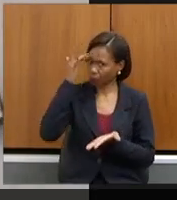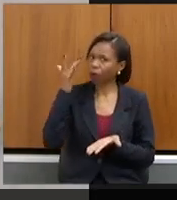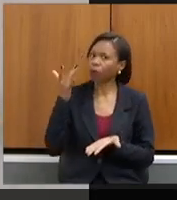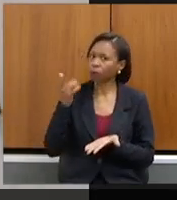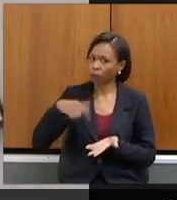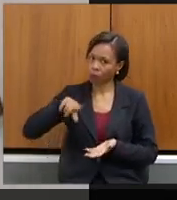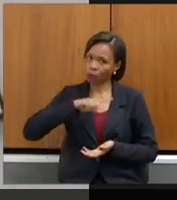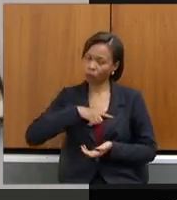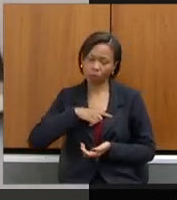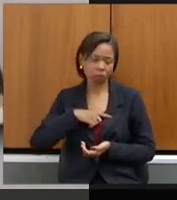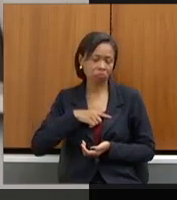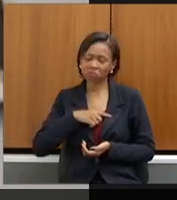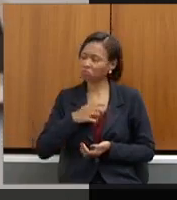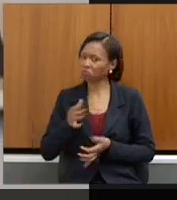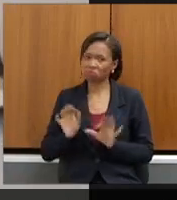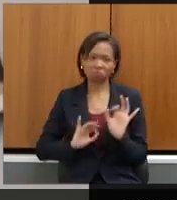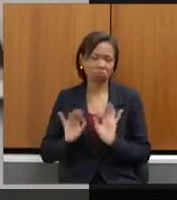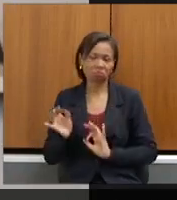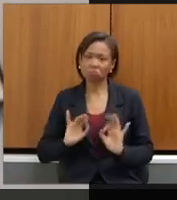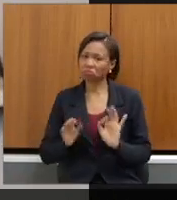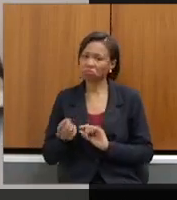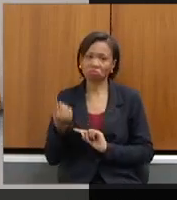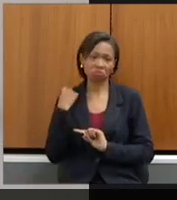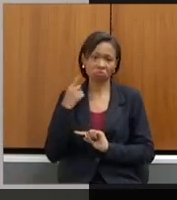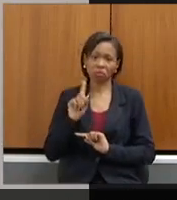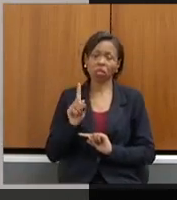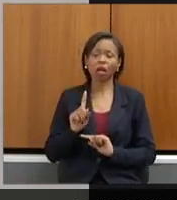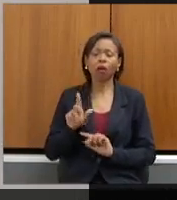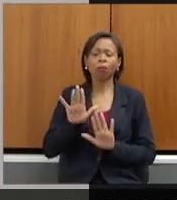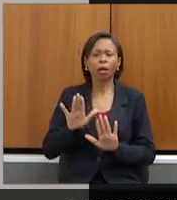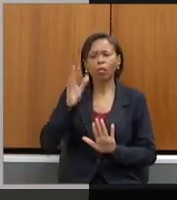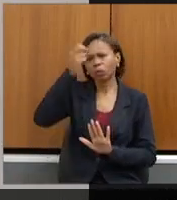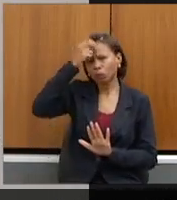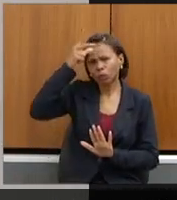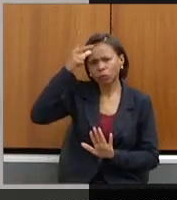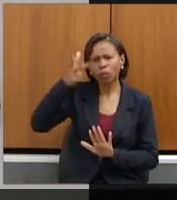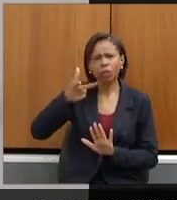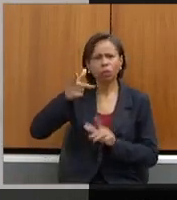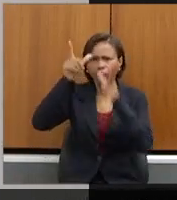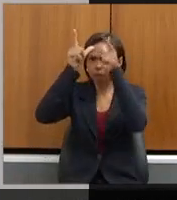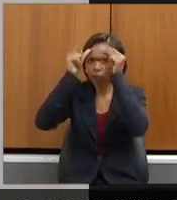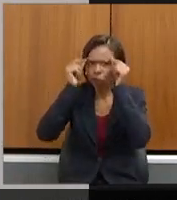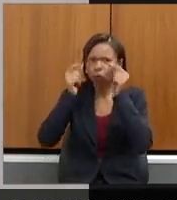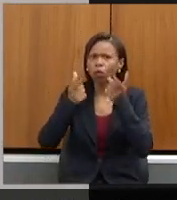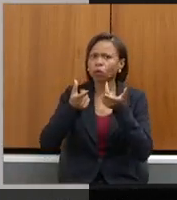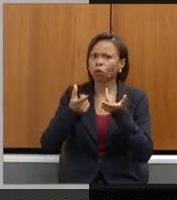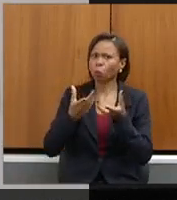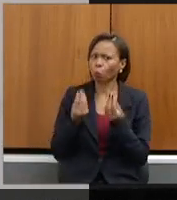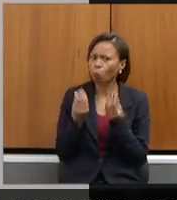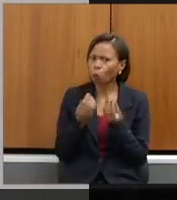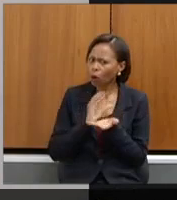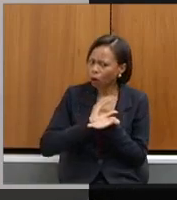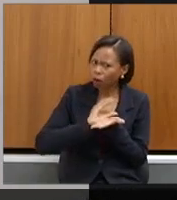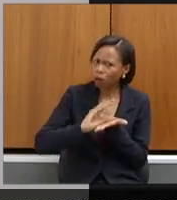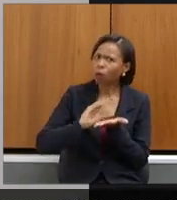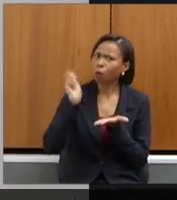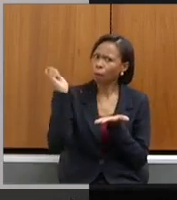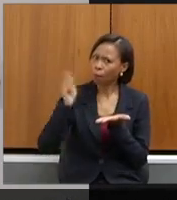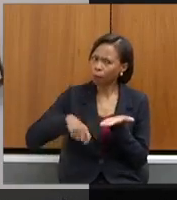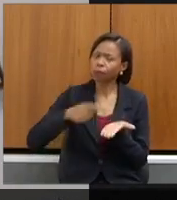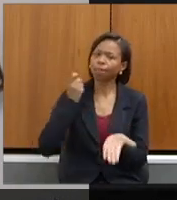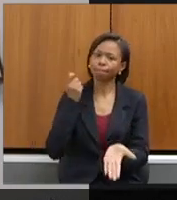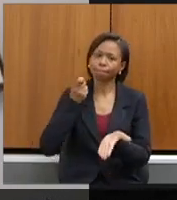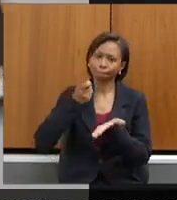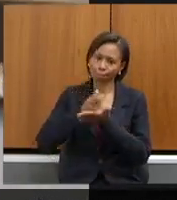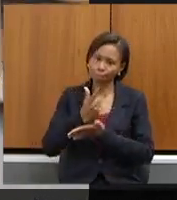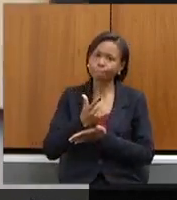preparamos um ano passado né os prefeitos receberão também muitos recursos muitos o dia de comprado nisso